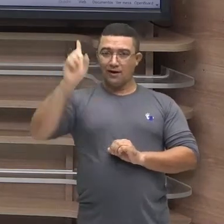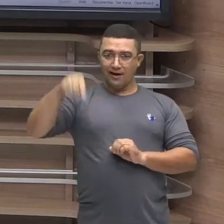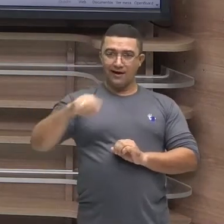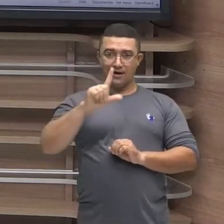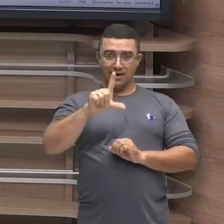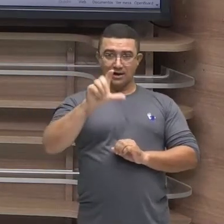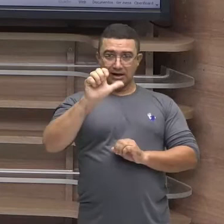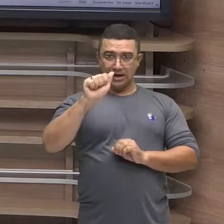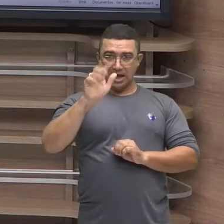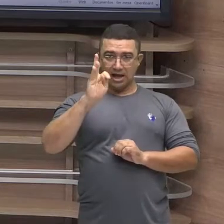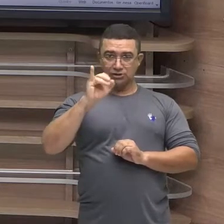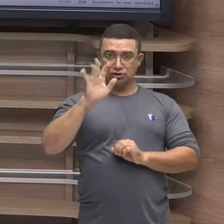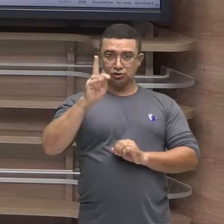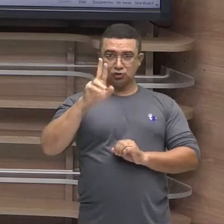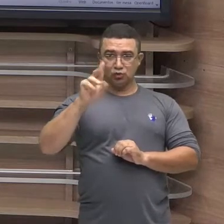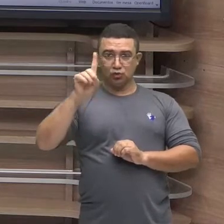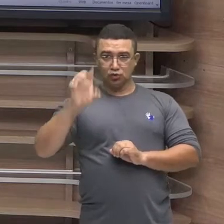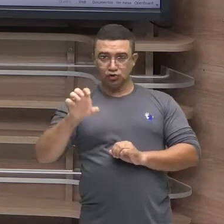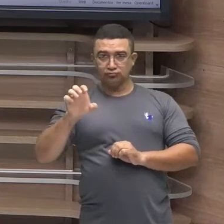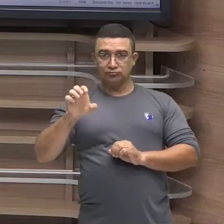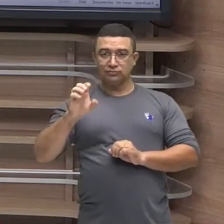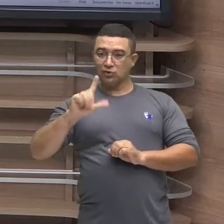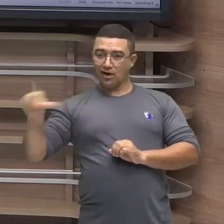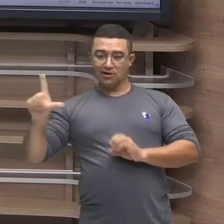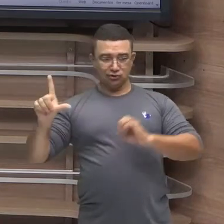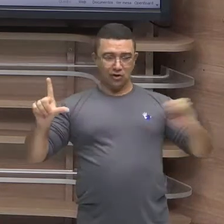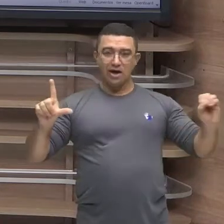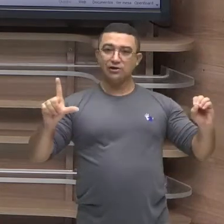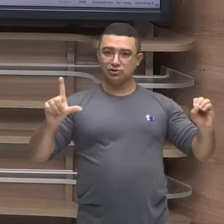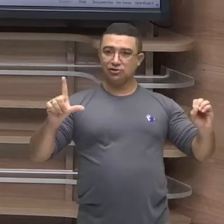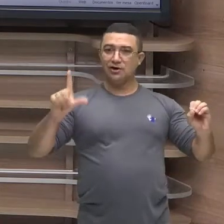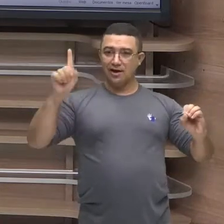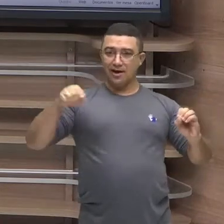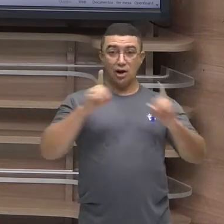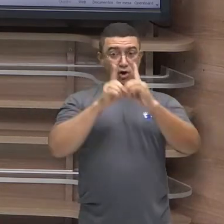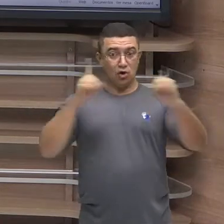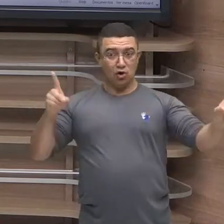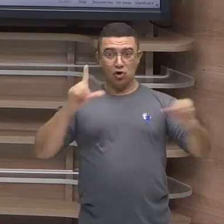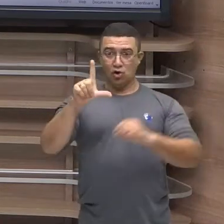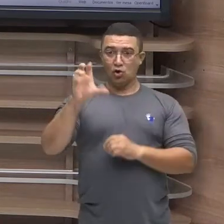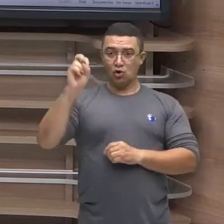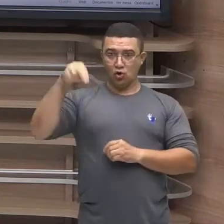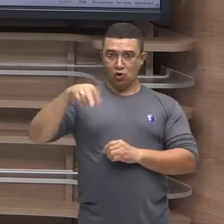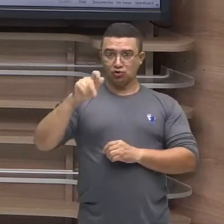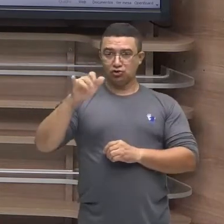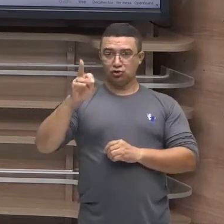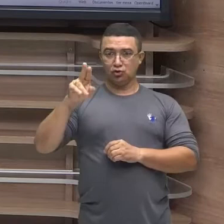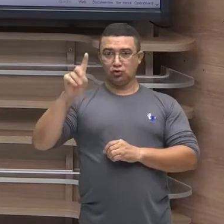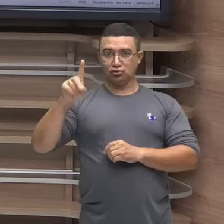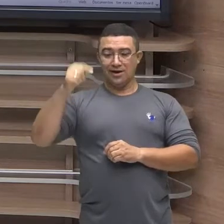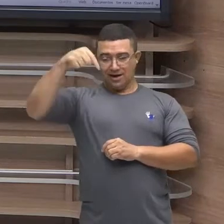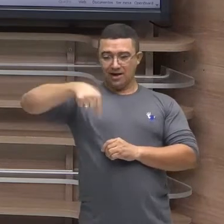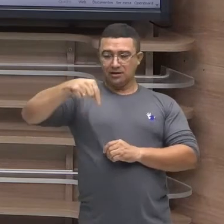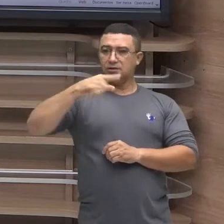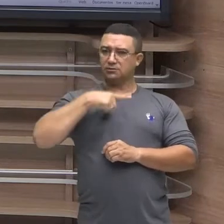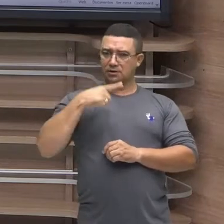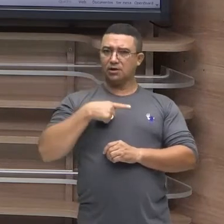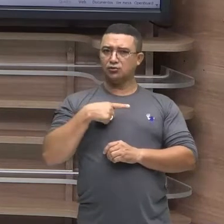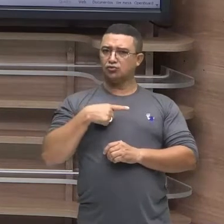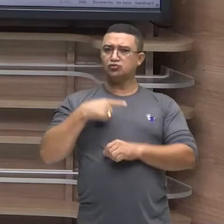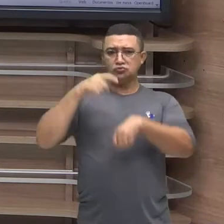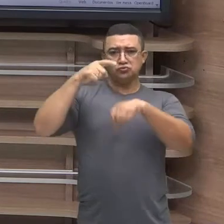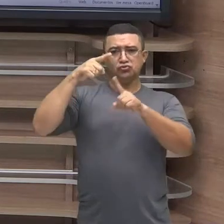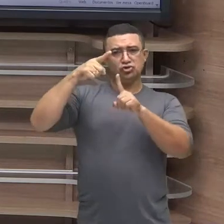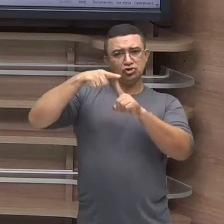Aí onde você está, você tem uma coordenada geográfica. Aqui onde eu estou, tenho também uma determinada